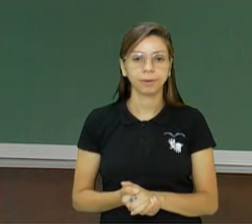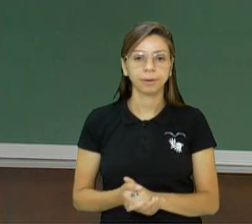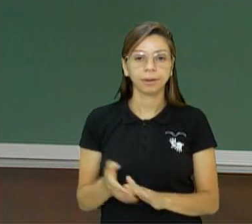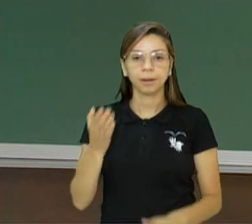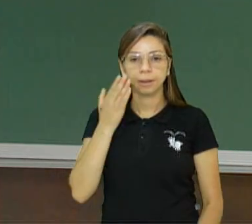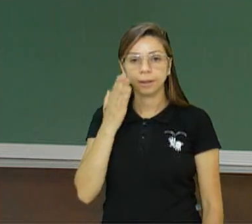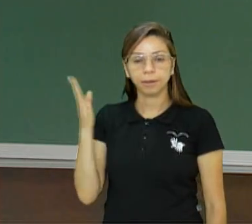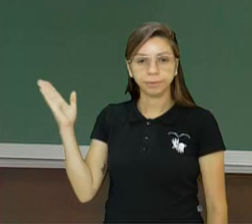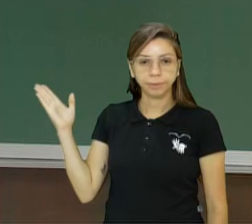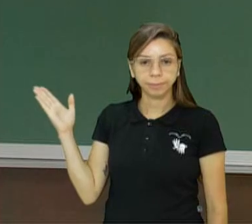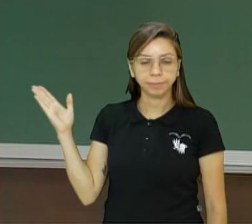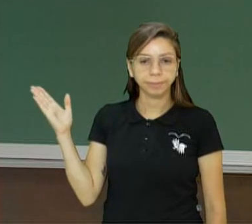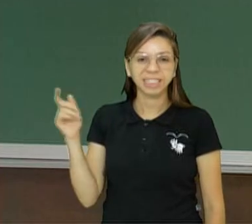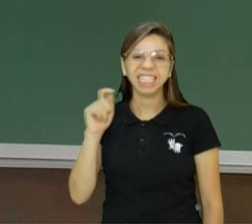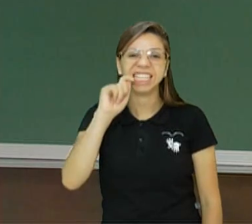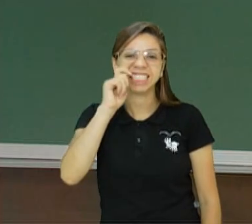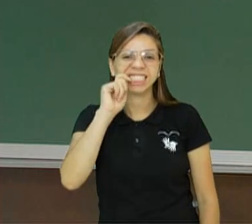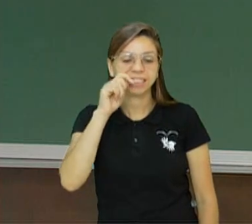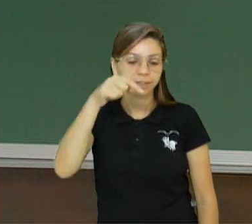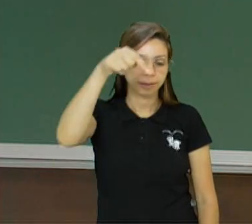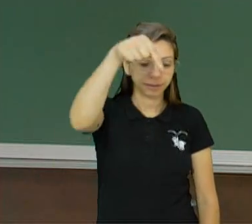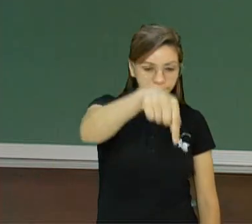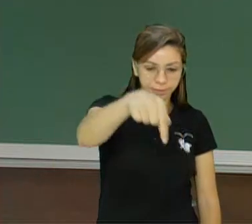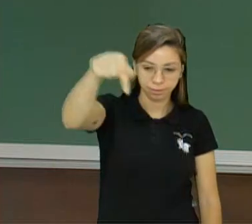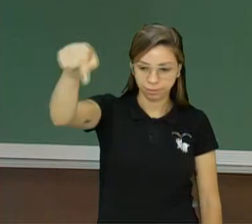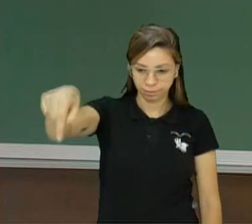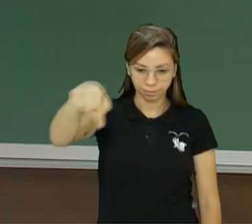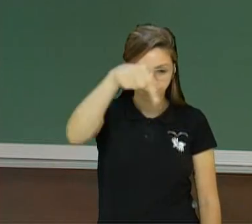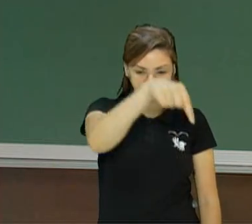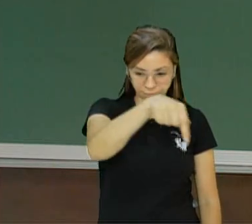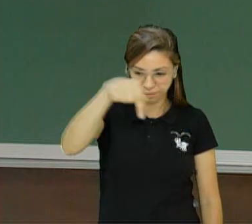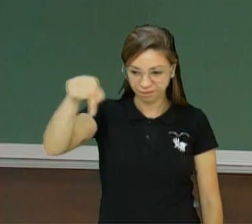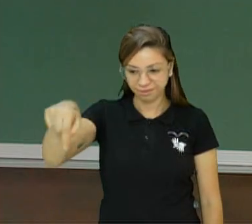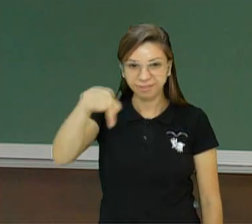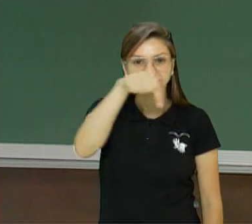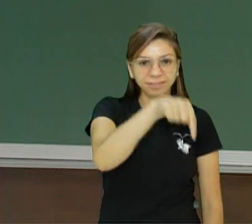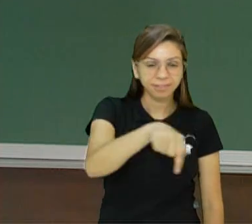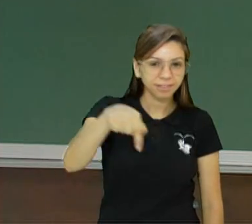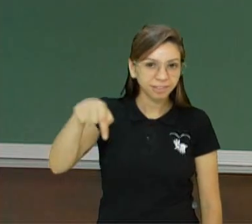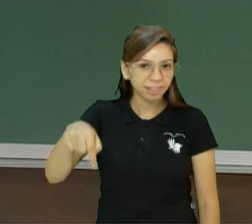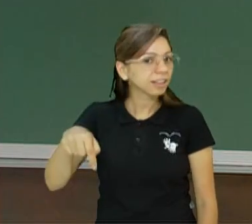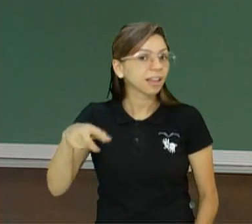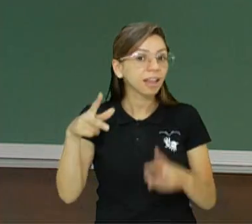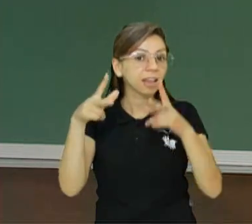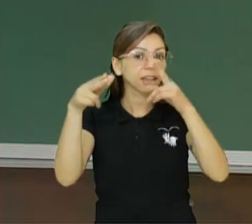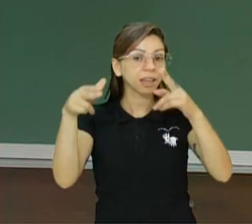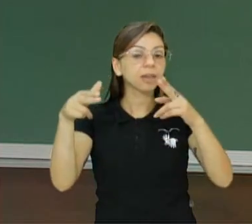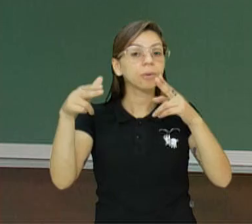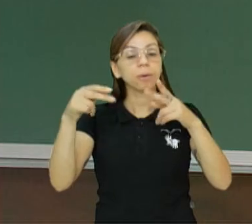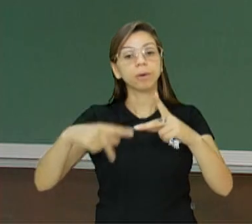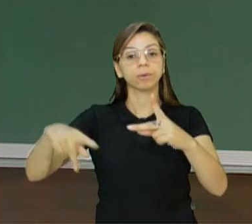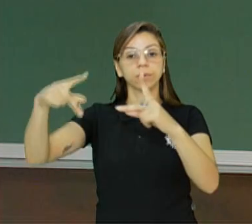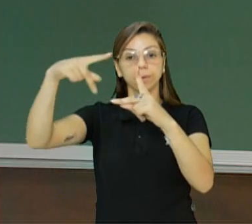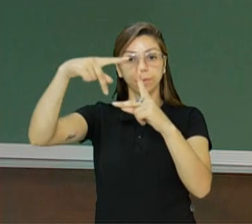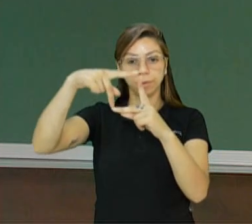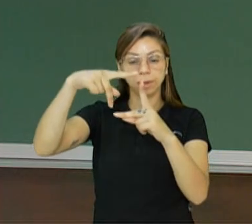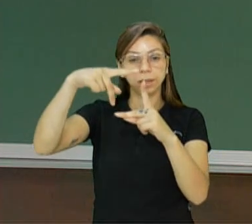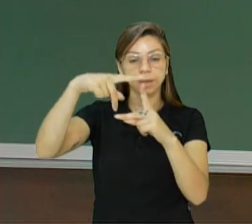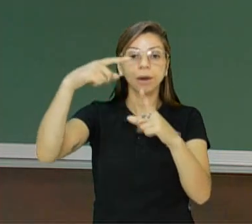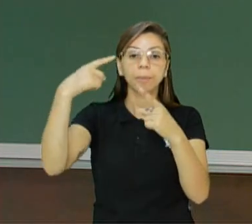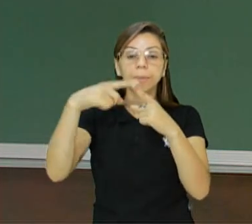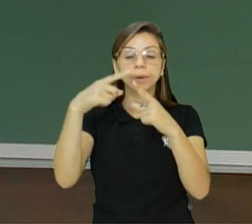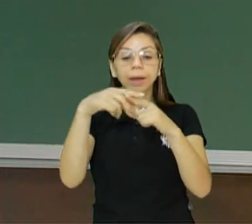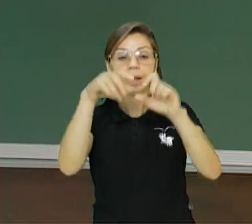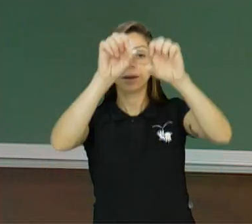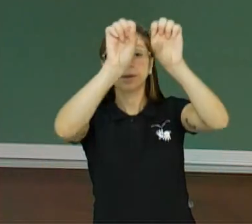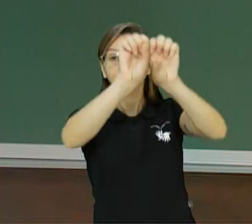pentágono, coloque os palitinhos na vertical. Lembra que nós fizemos isso lá no cubo? Por quê? Nós vamos dar a